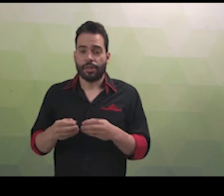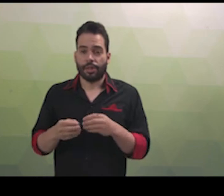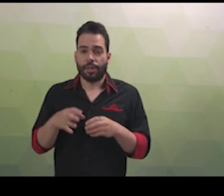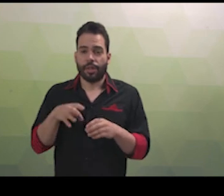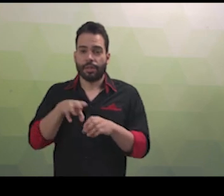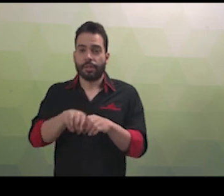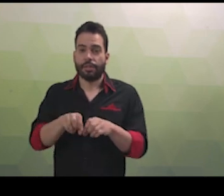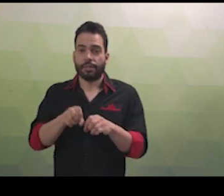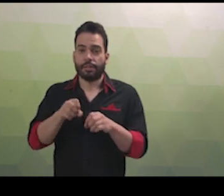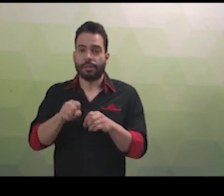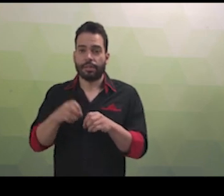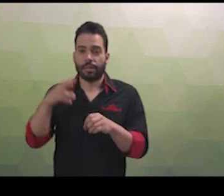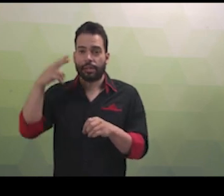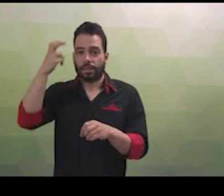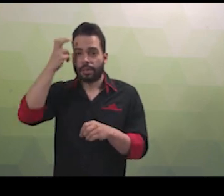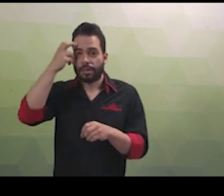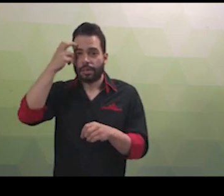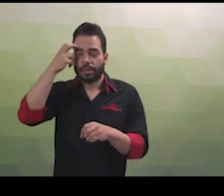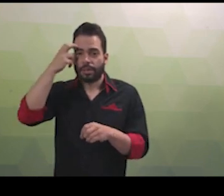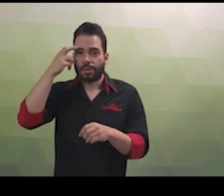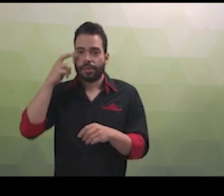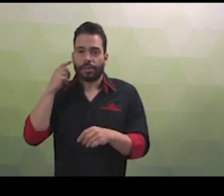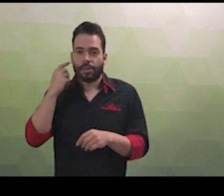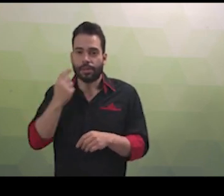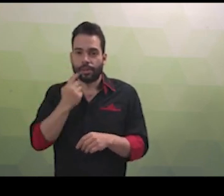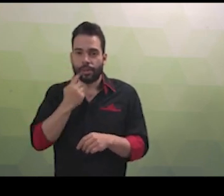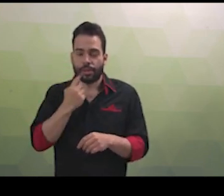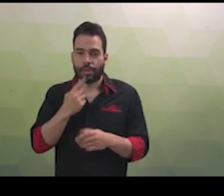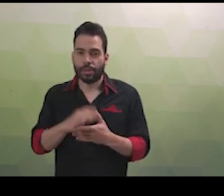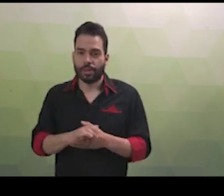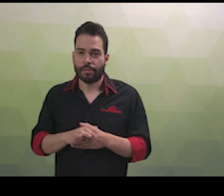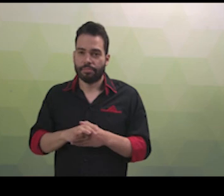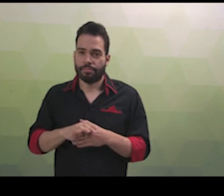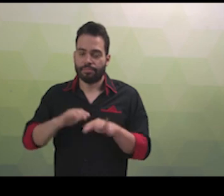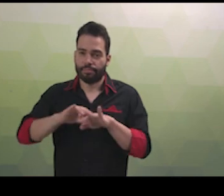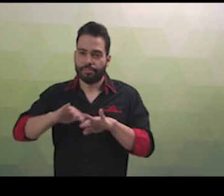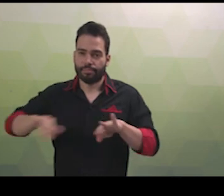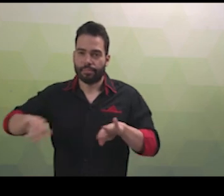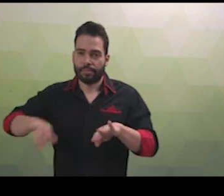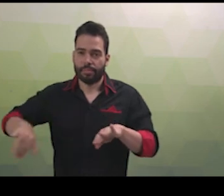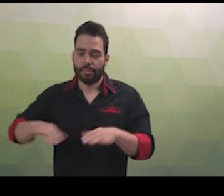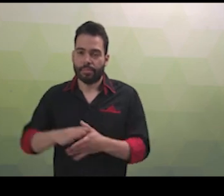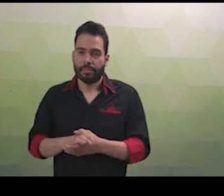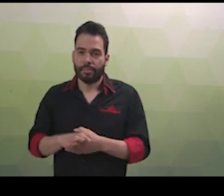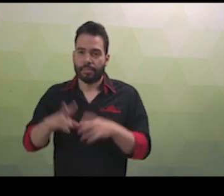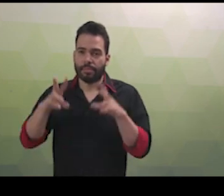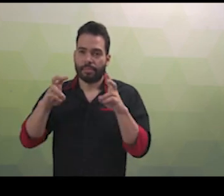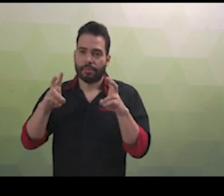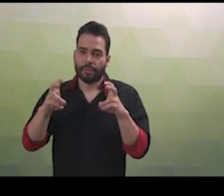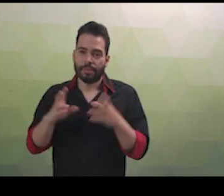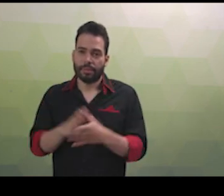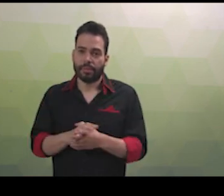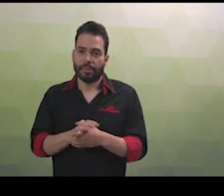códigos culturais, rompendo os limites existentes no campo dos sistemas cultural e educacional hegemônicos,